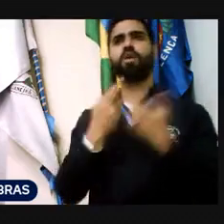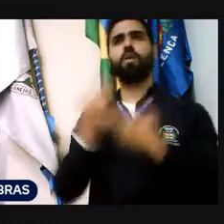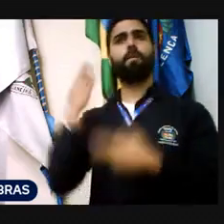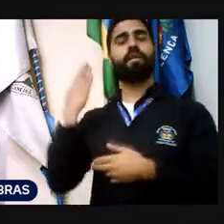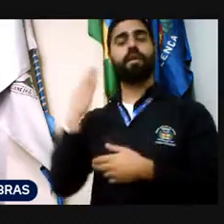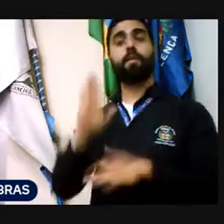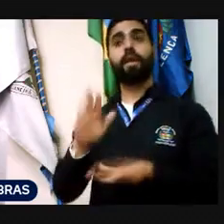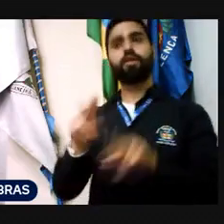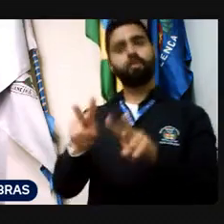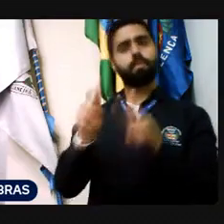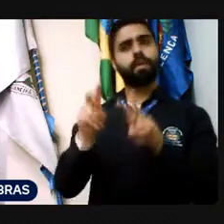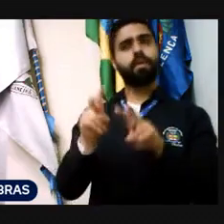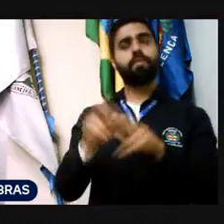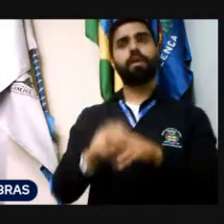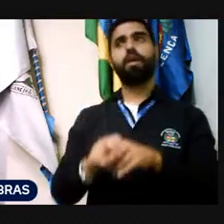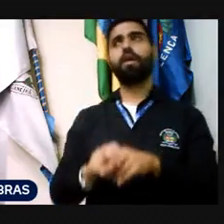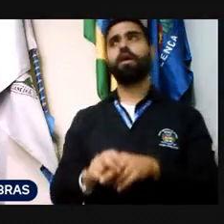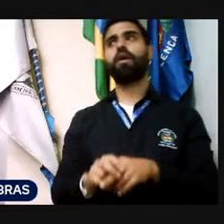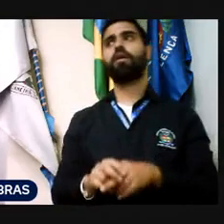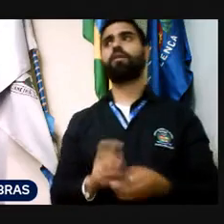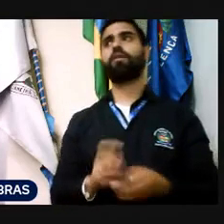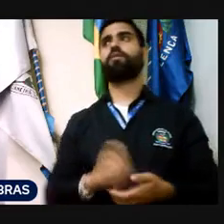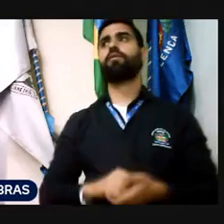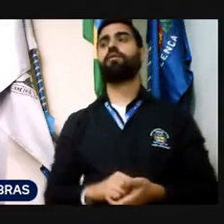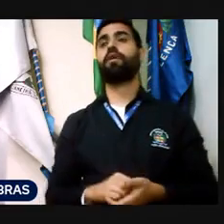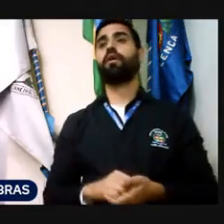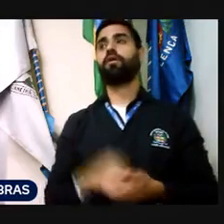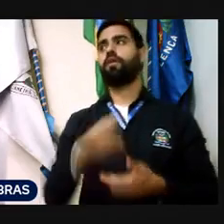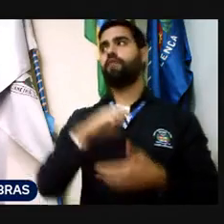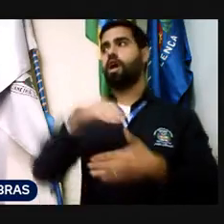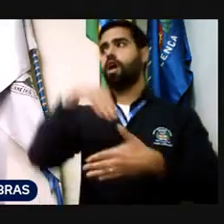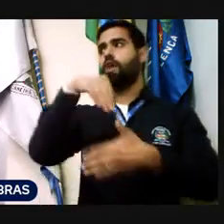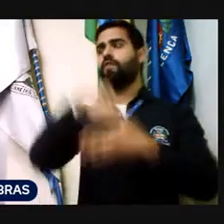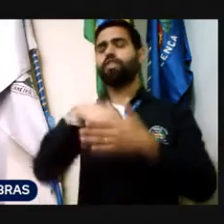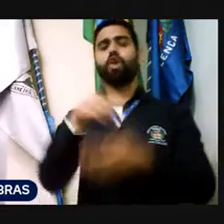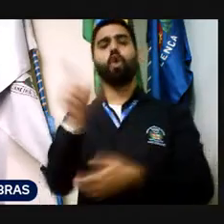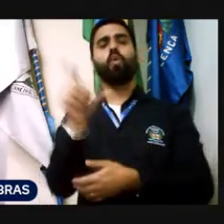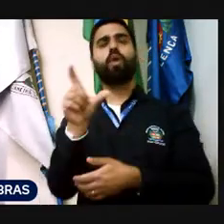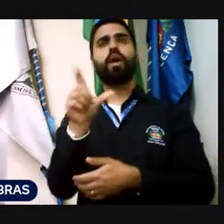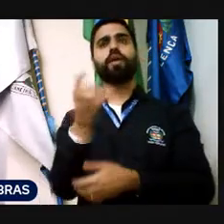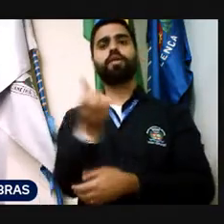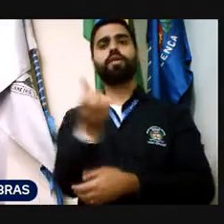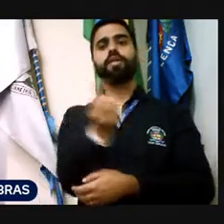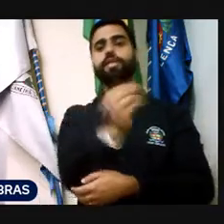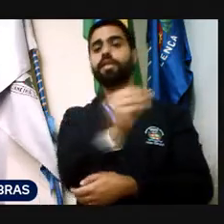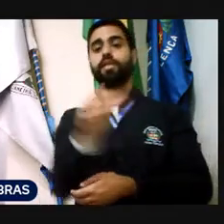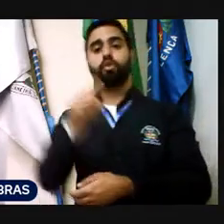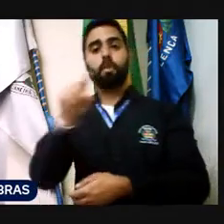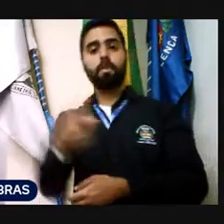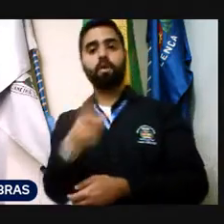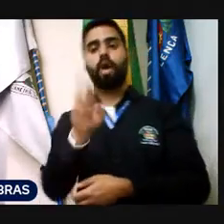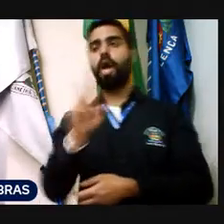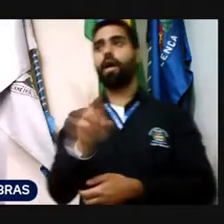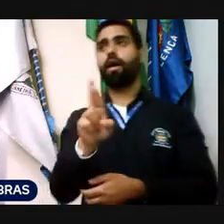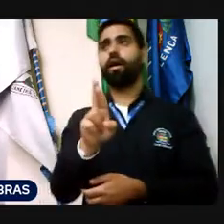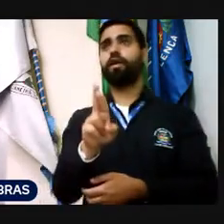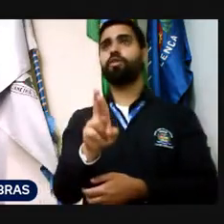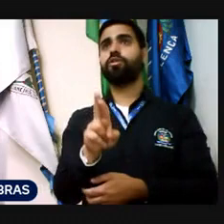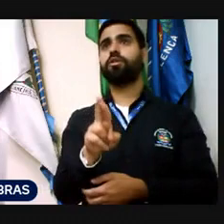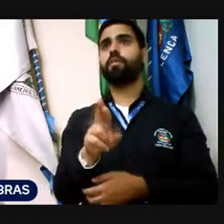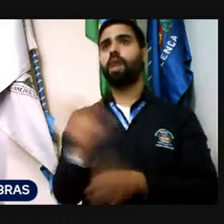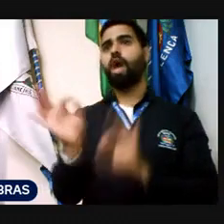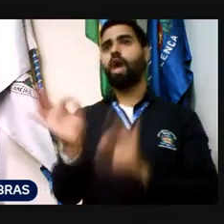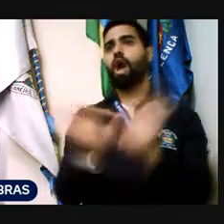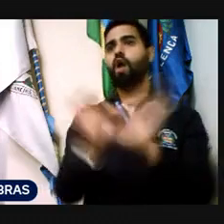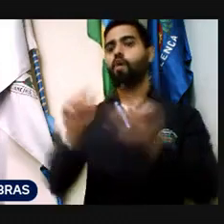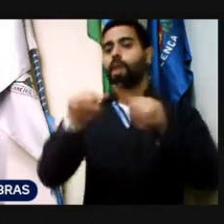mas vi aqui os meus pares aqui votando um crédito suplementar aí de R$ 600 mil para a implementação da quadra